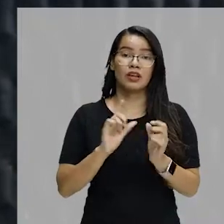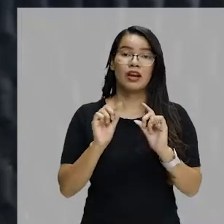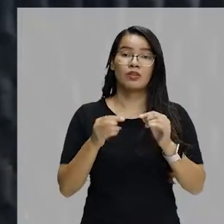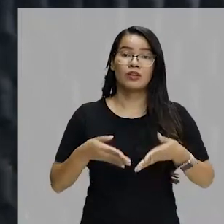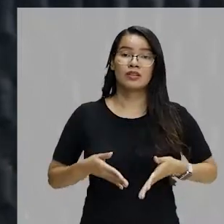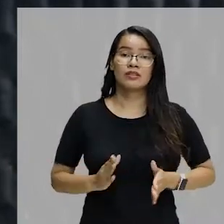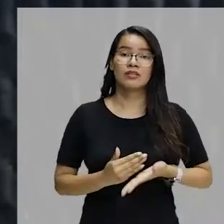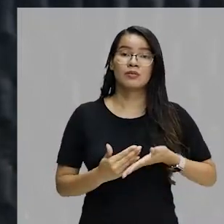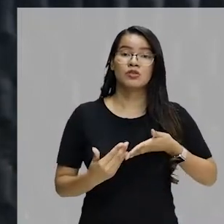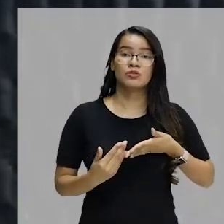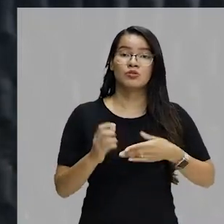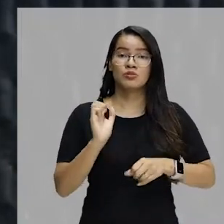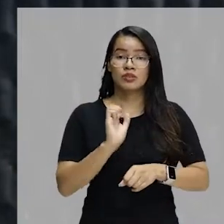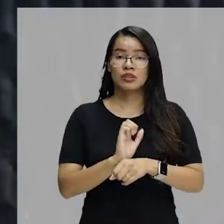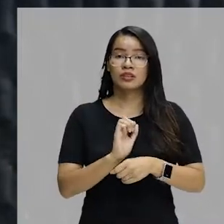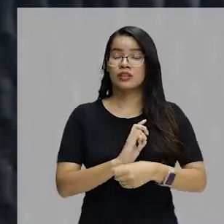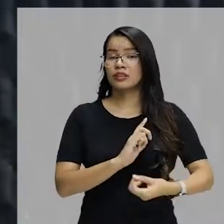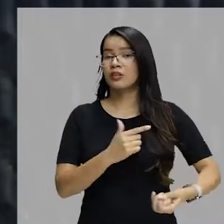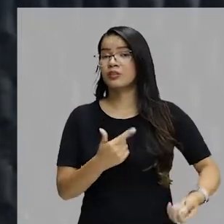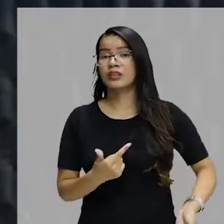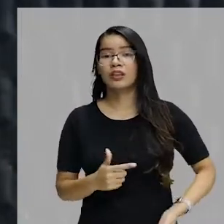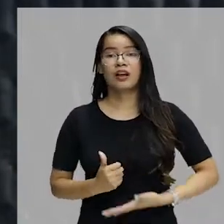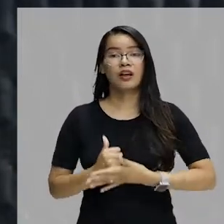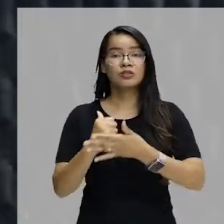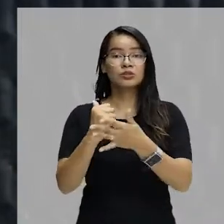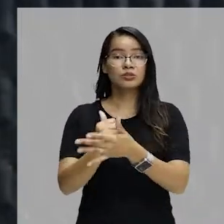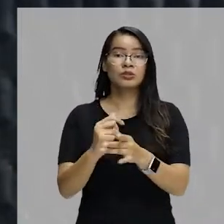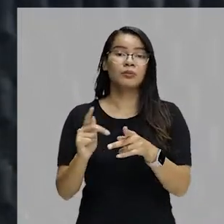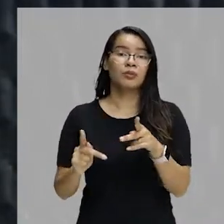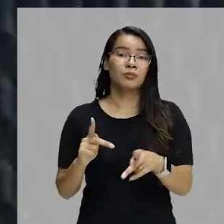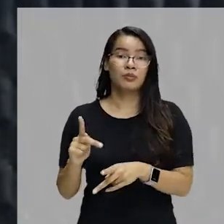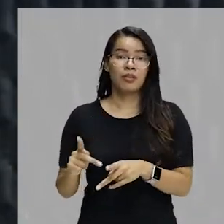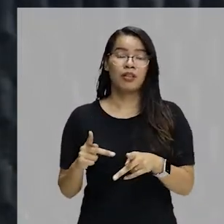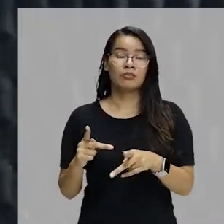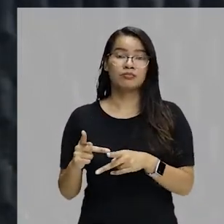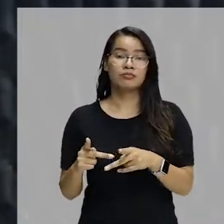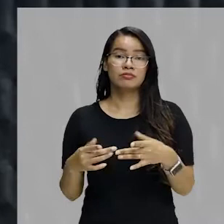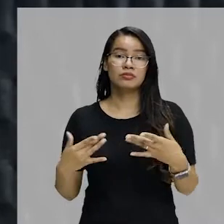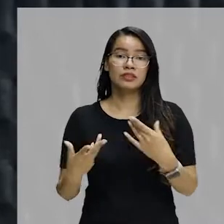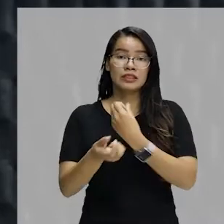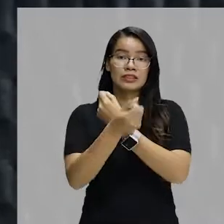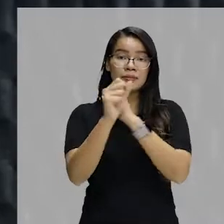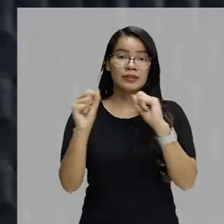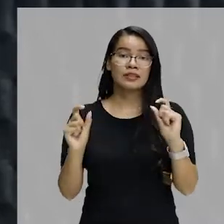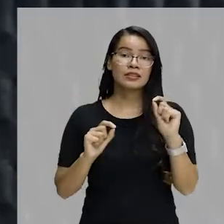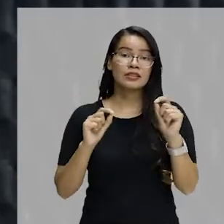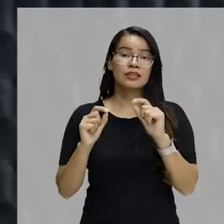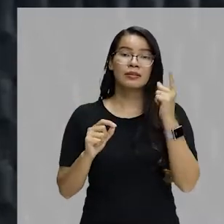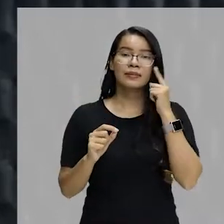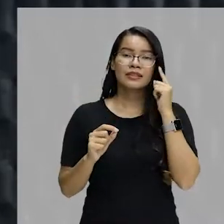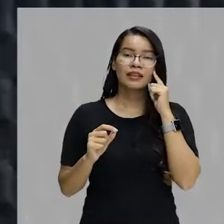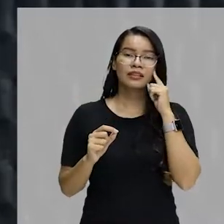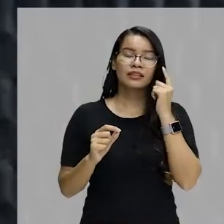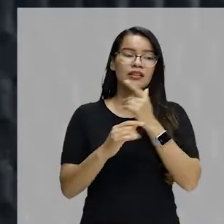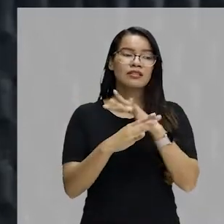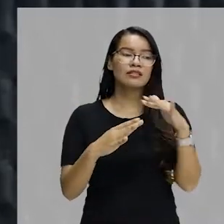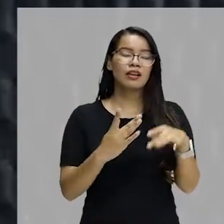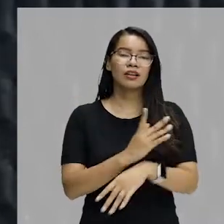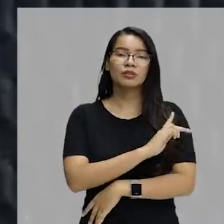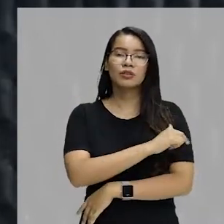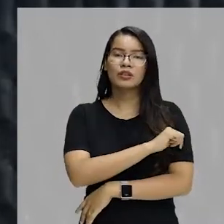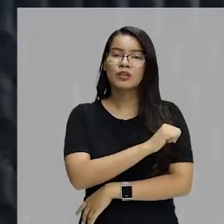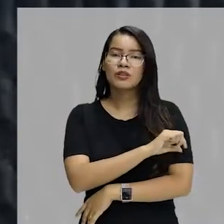que ele não terá apoio popular. Ou seja, a independência que está sendo pensada no Rio de Janeiro, ela é